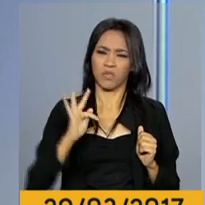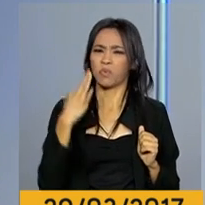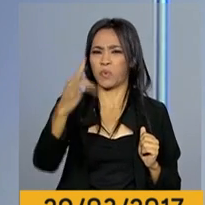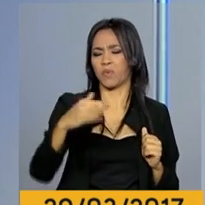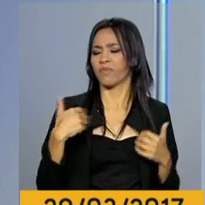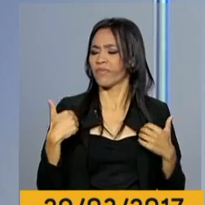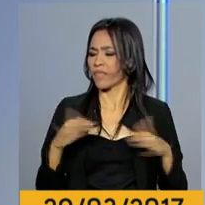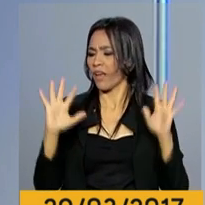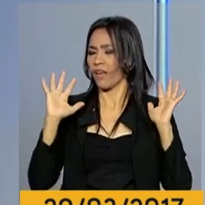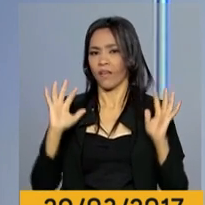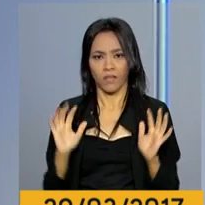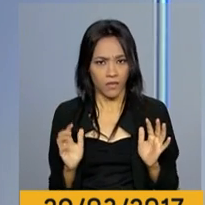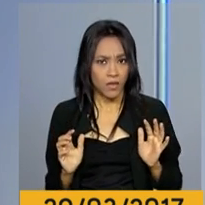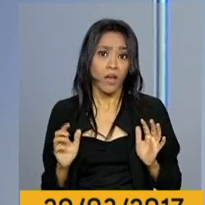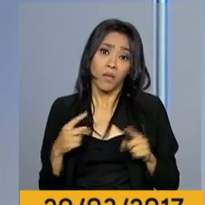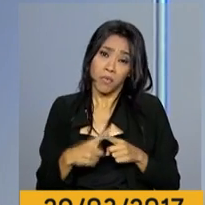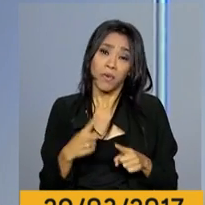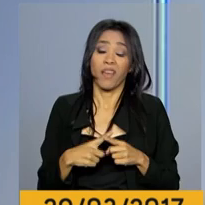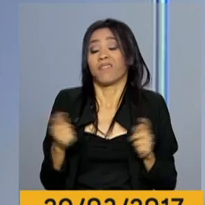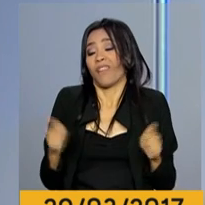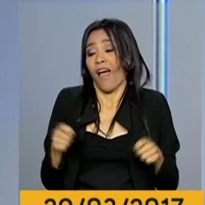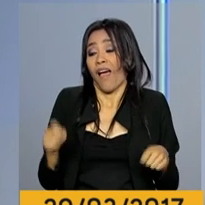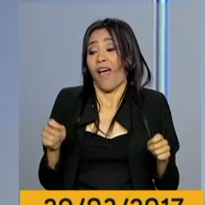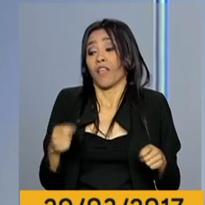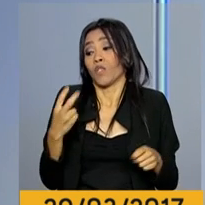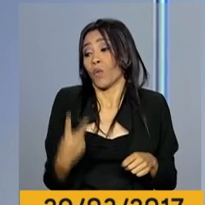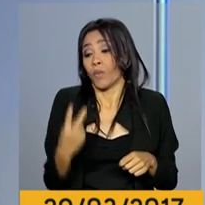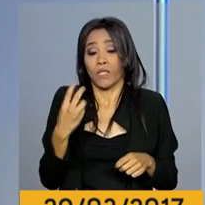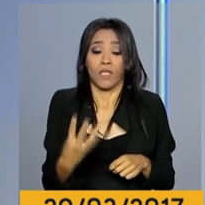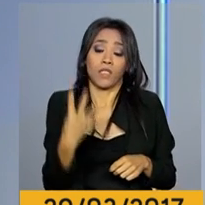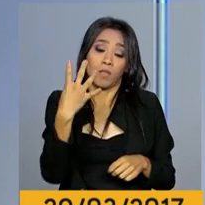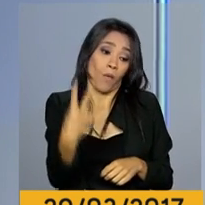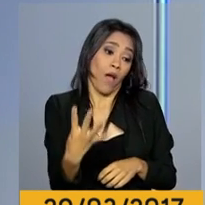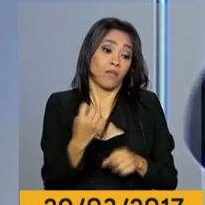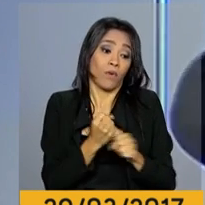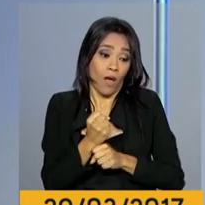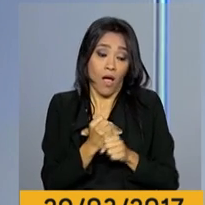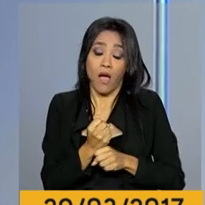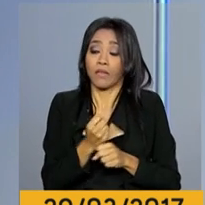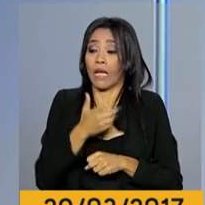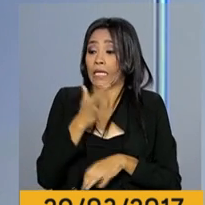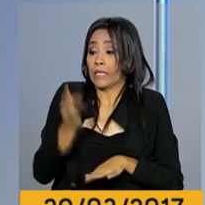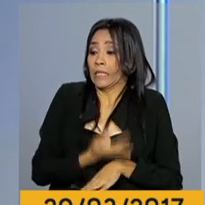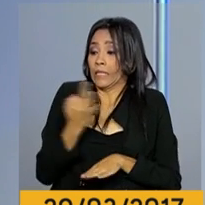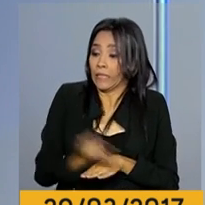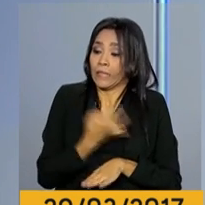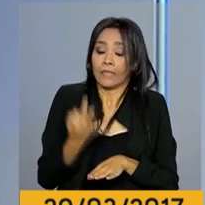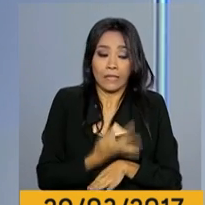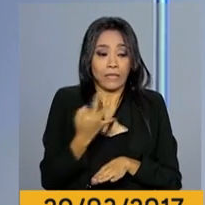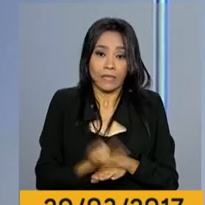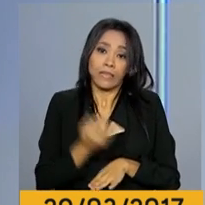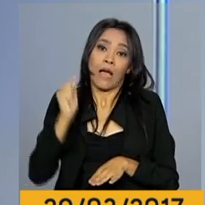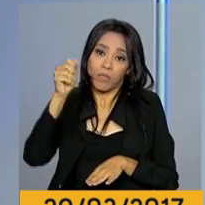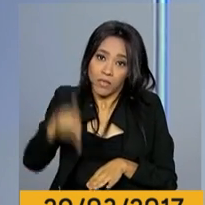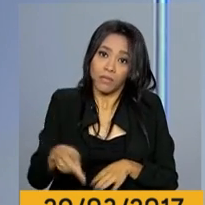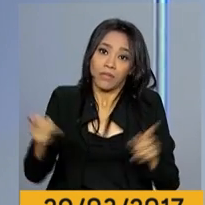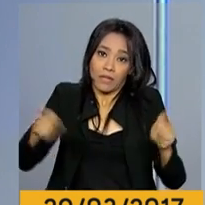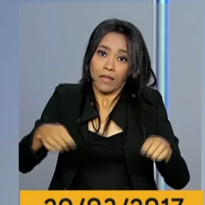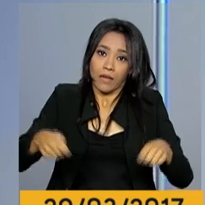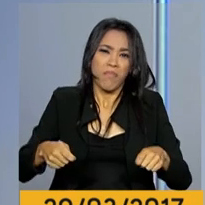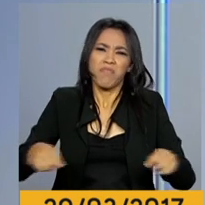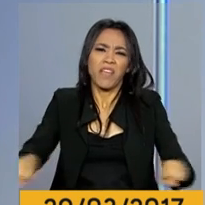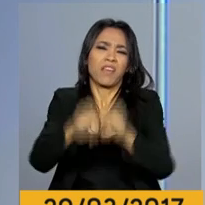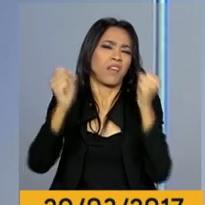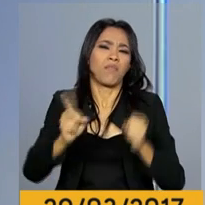rede a previdência ainda suporta dois três quatro anos quem sabe tendo prejuízos monumentais do